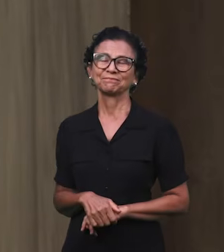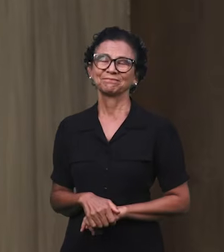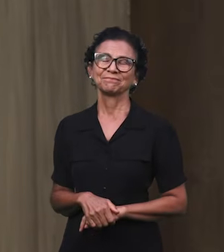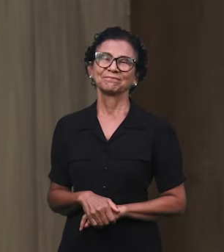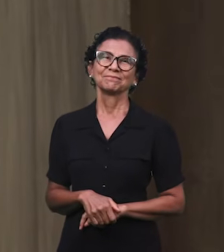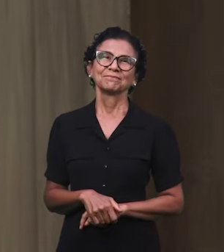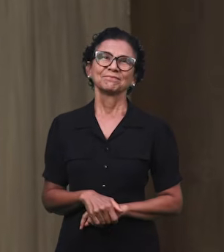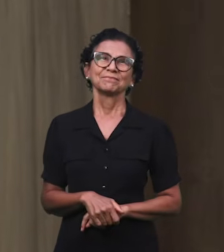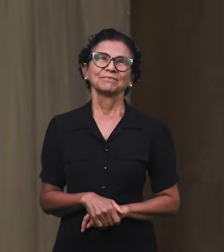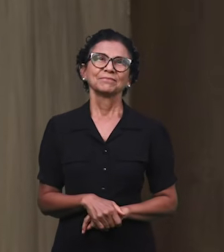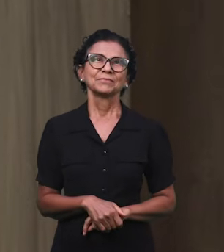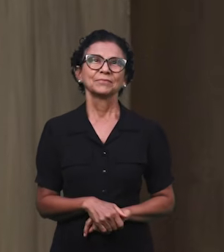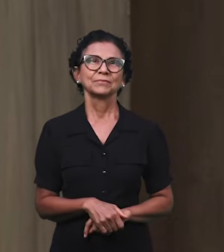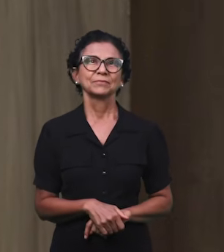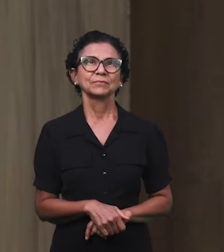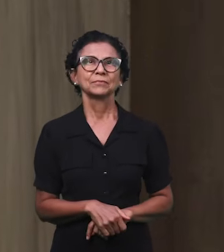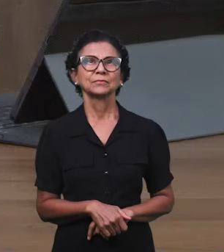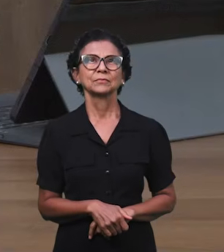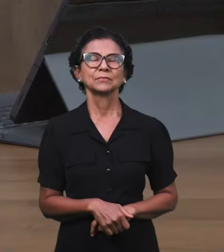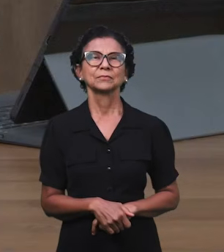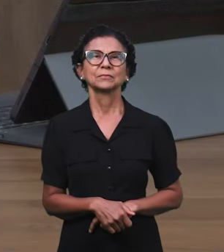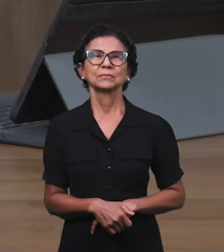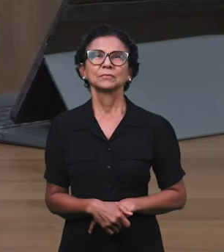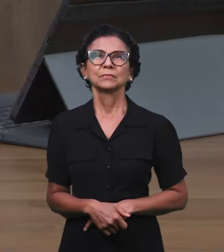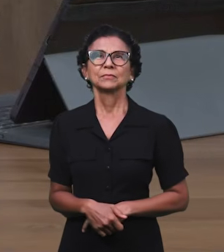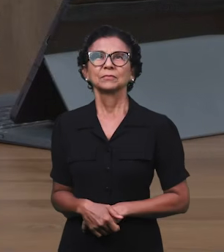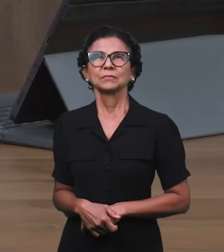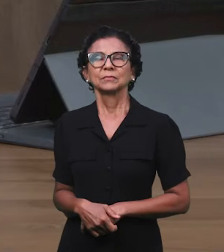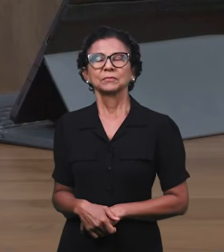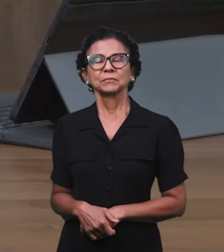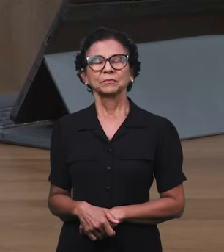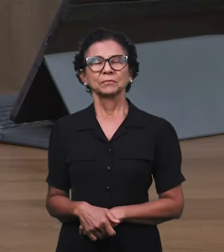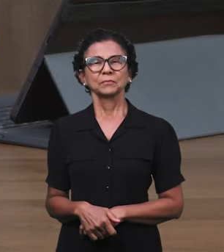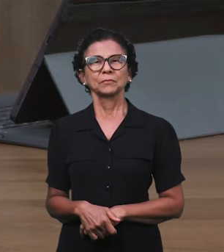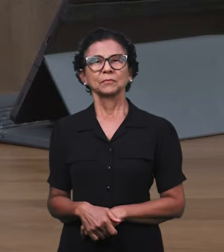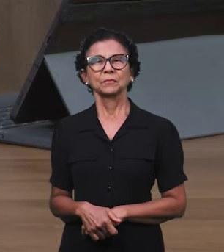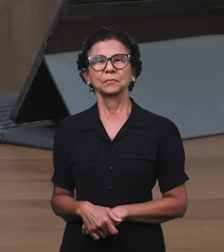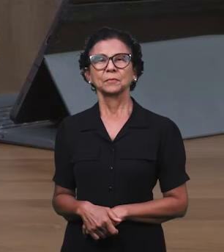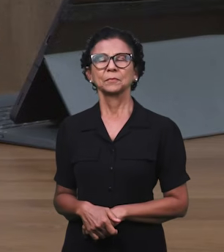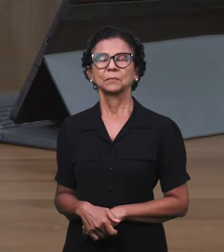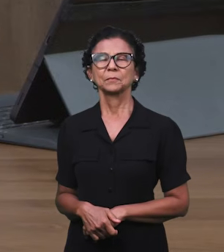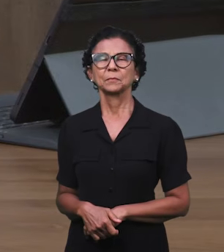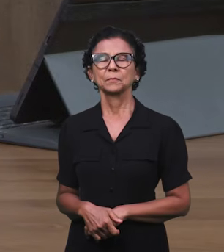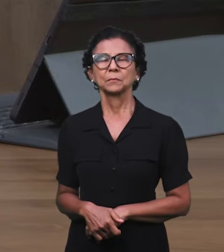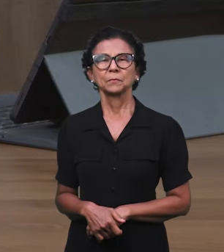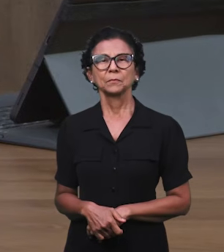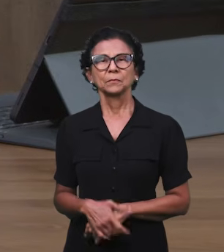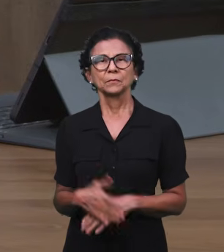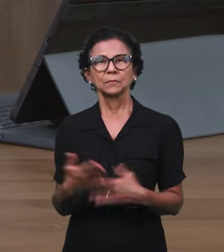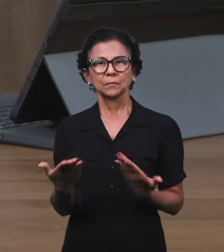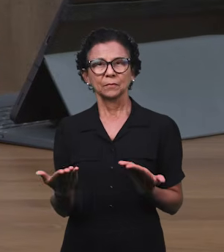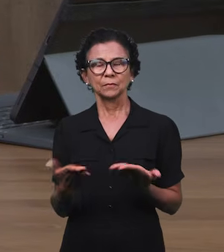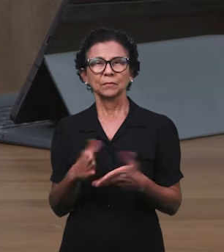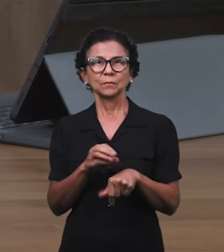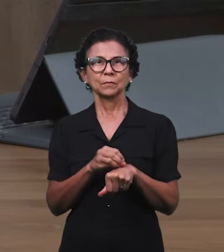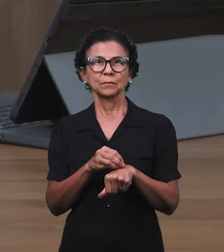está sozinho, cuide-se. Para encerrar, eu queria deixar aqui uma palavra de